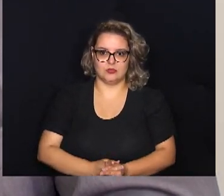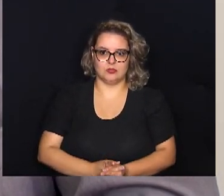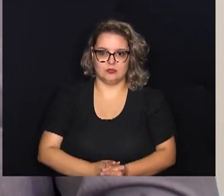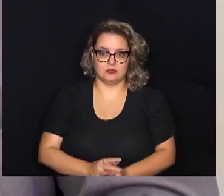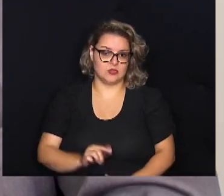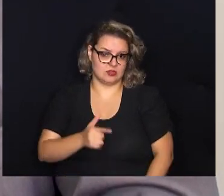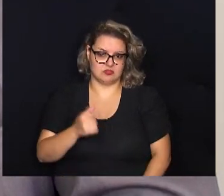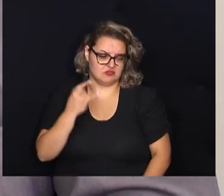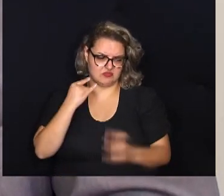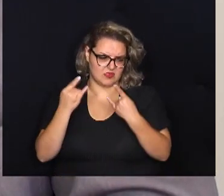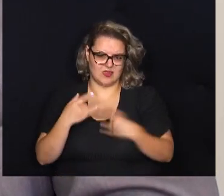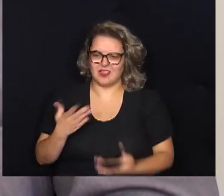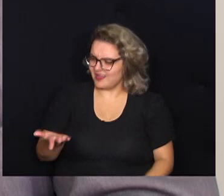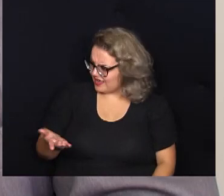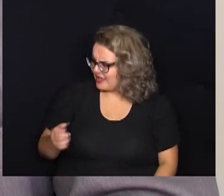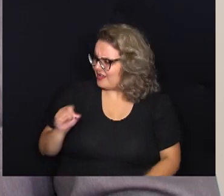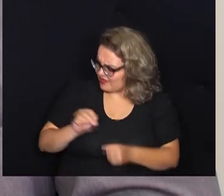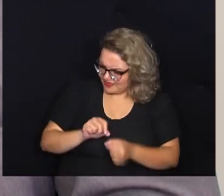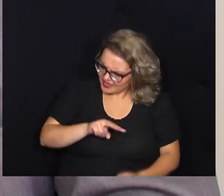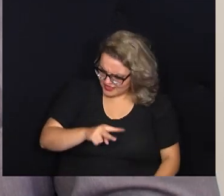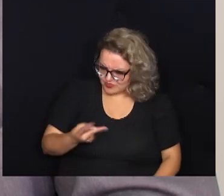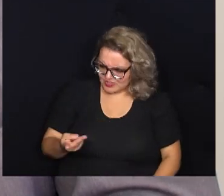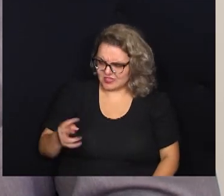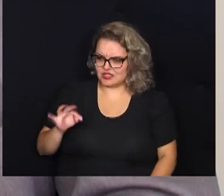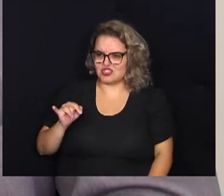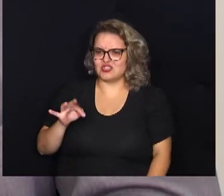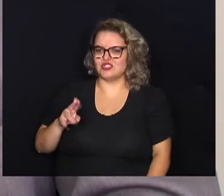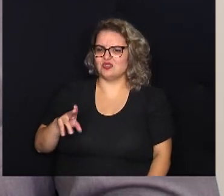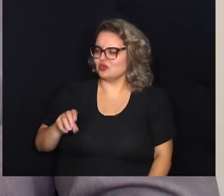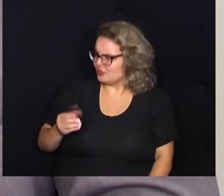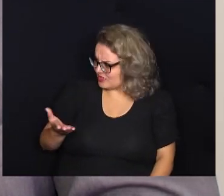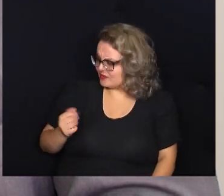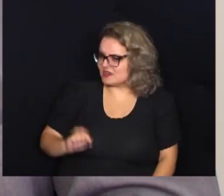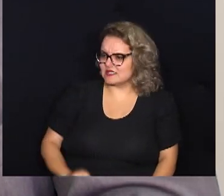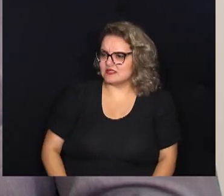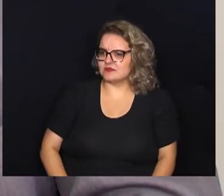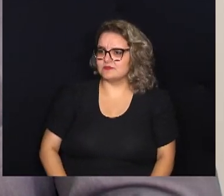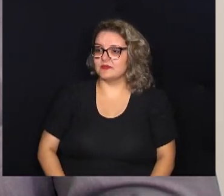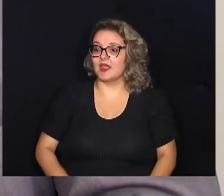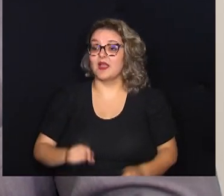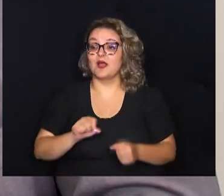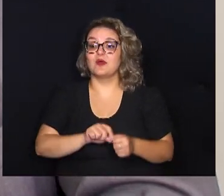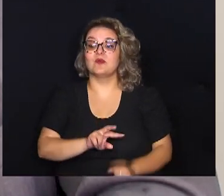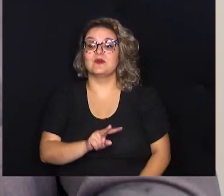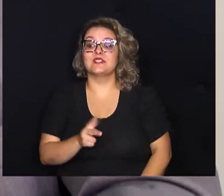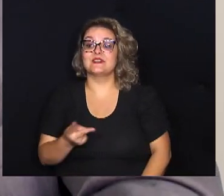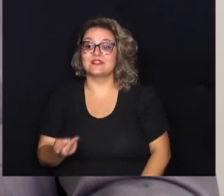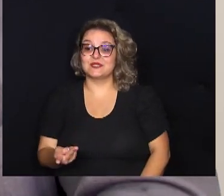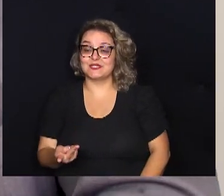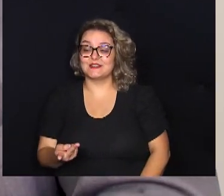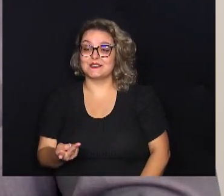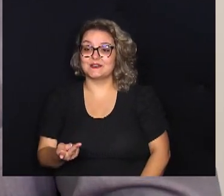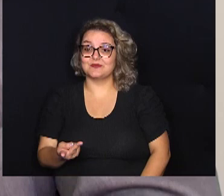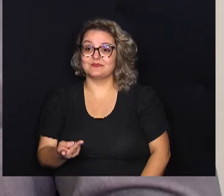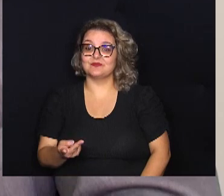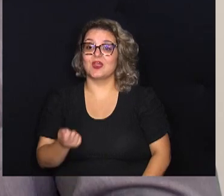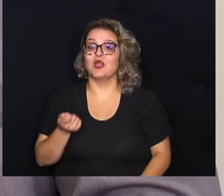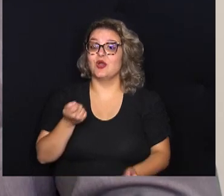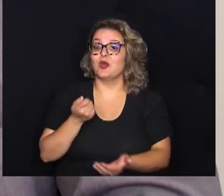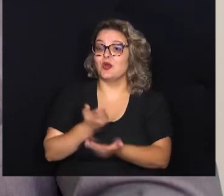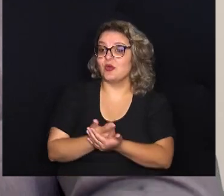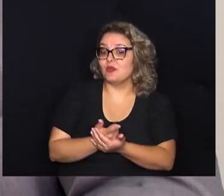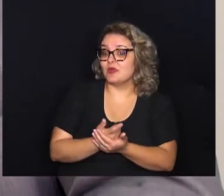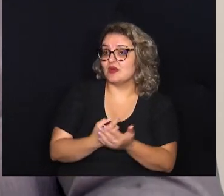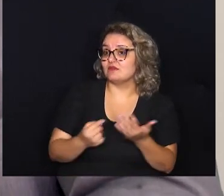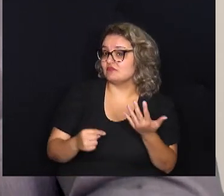ser sócio, falou: Ademir, faz uma transferência desse título para você. Eu fui fazer a transferência, cumpri aqueles requisitos lá,